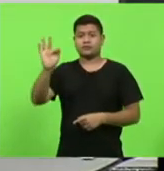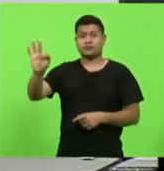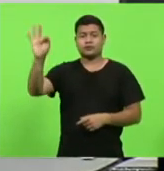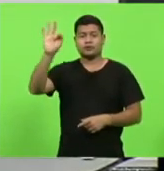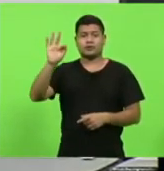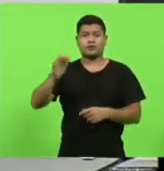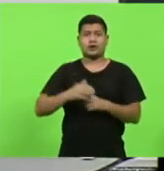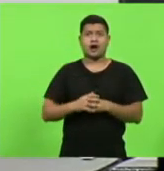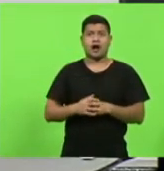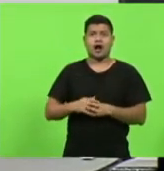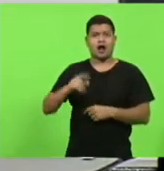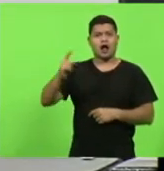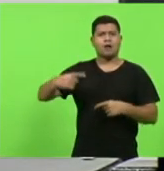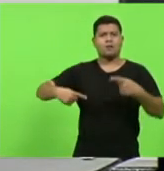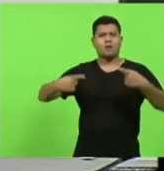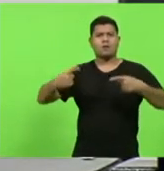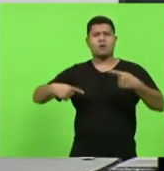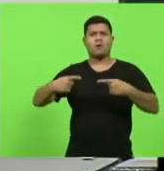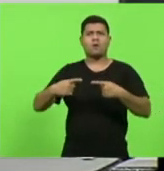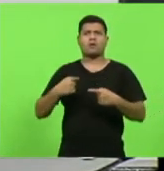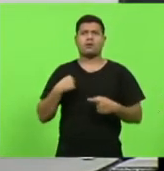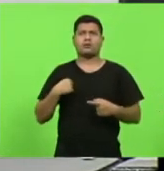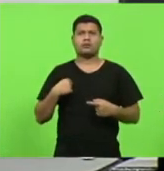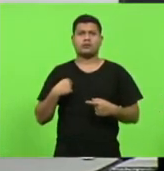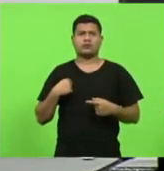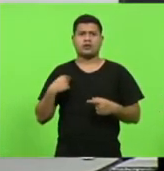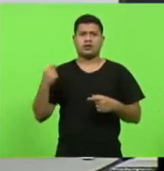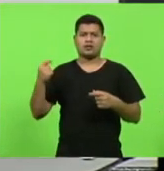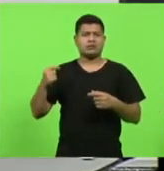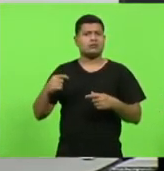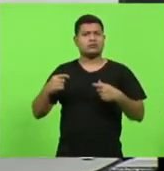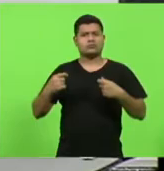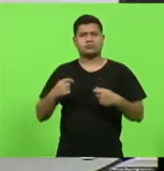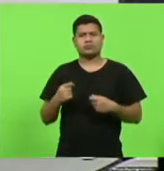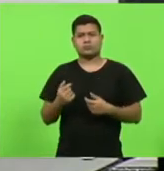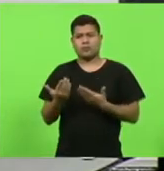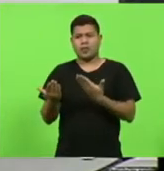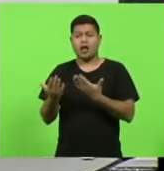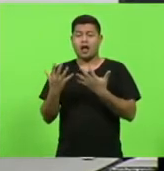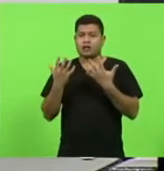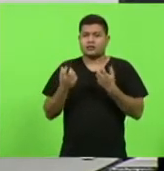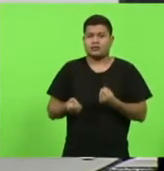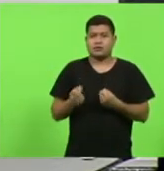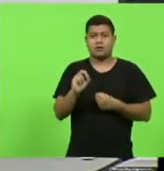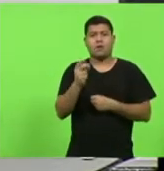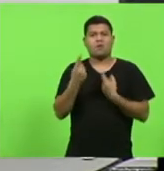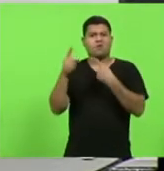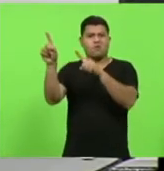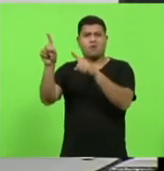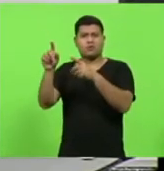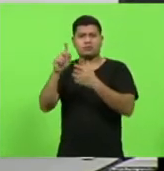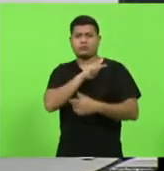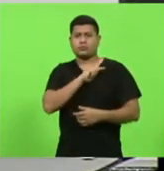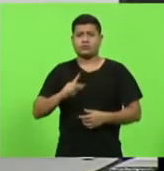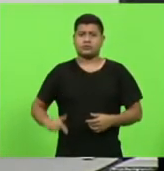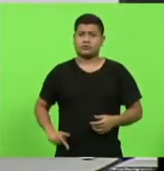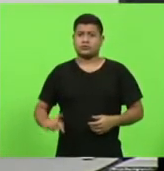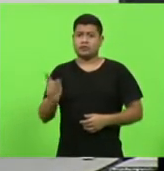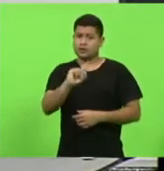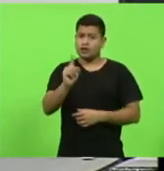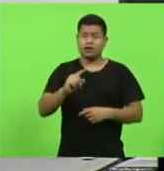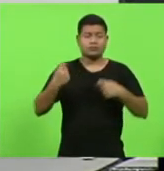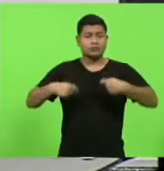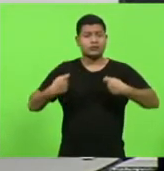Não é uma discussão que tem que ficar rasa no ser a favor ou contra o presidente. Nós temos que ser a favor de